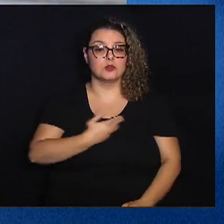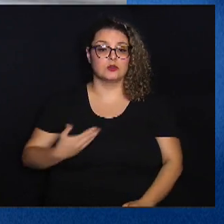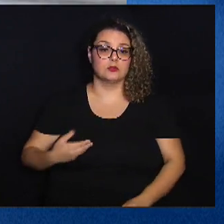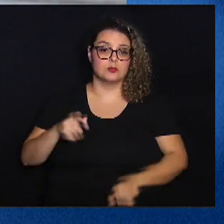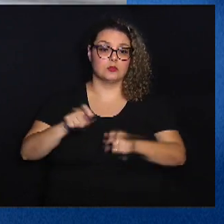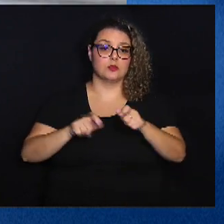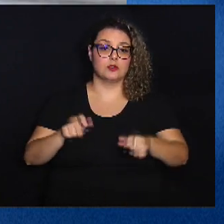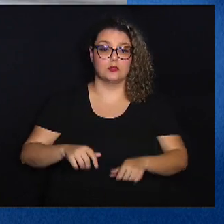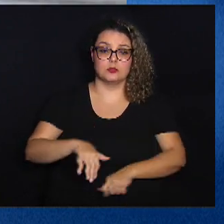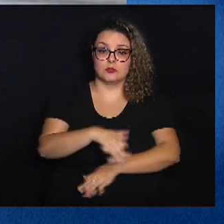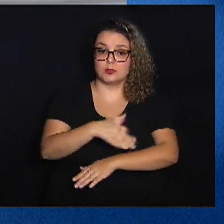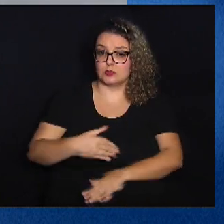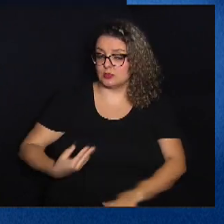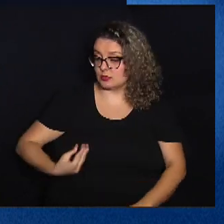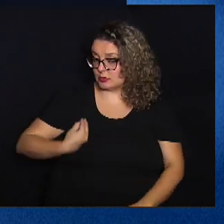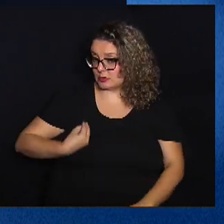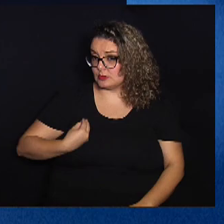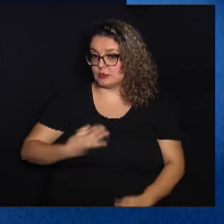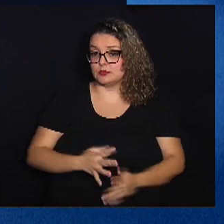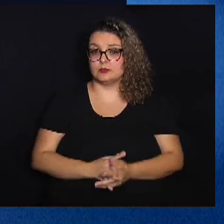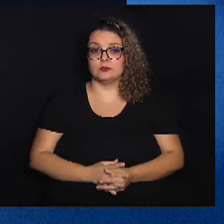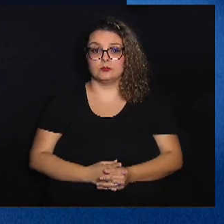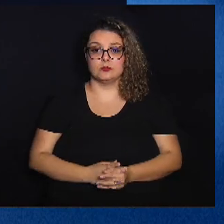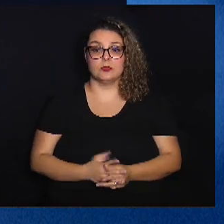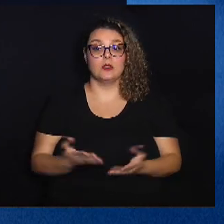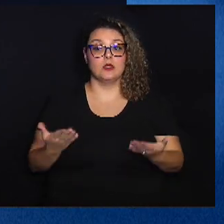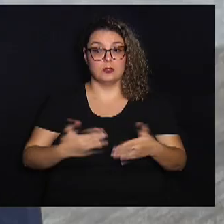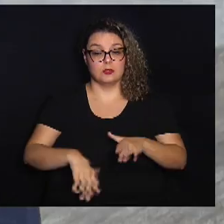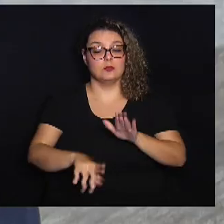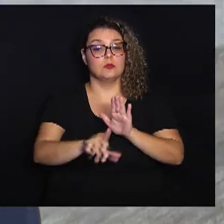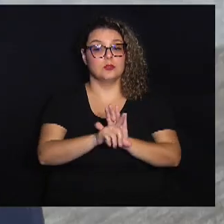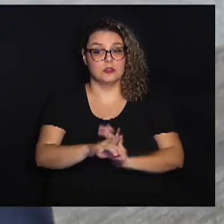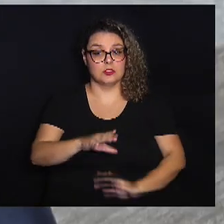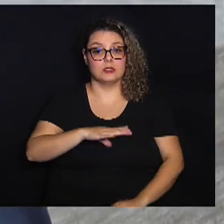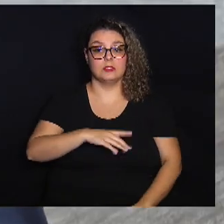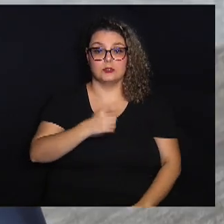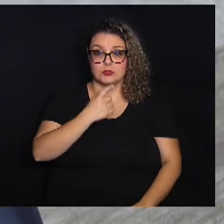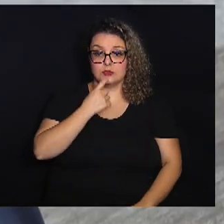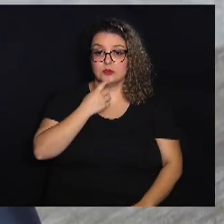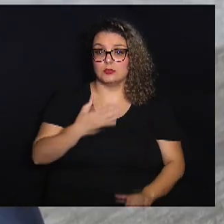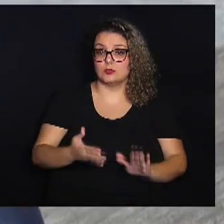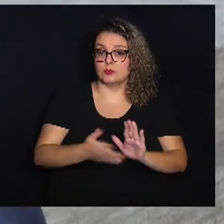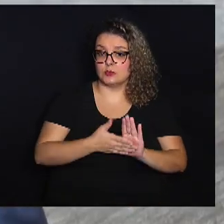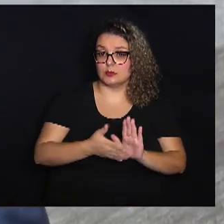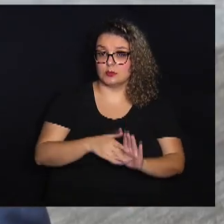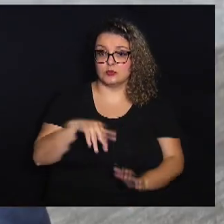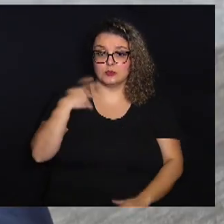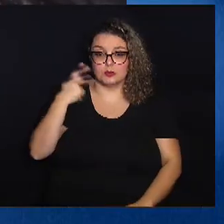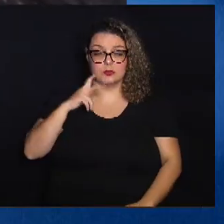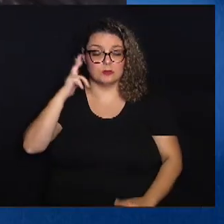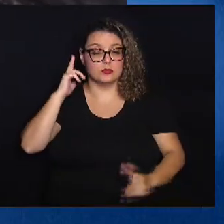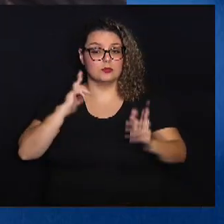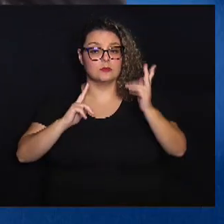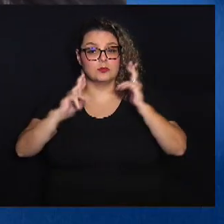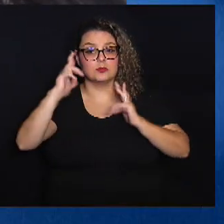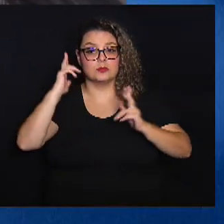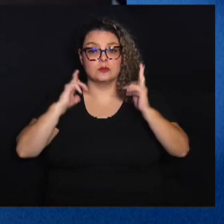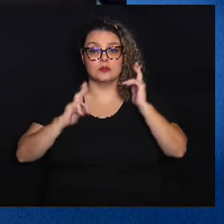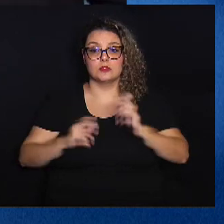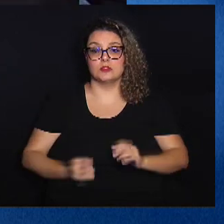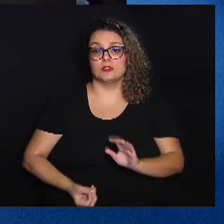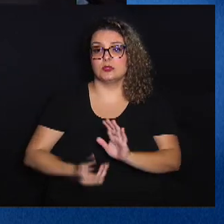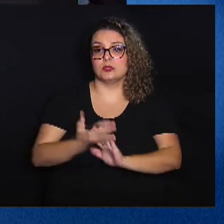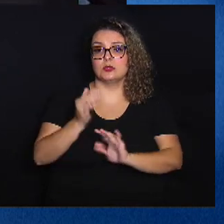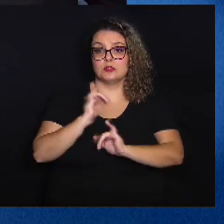pessoas em situação de rua. Agora é lei em Campinas, proposta do vereador Edivaldo Cabelo que cria